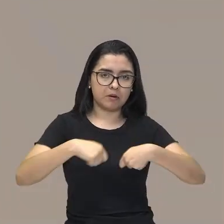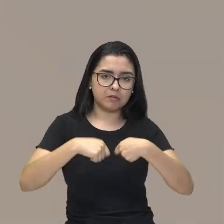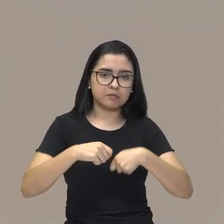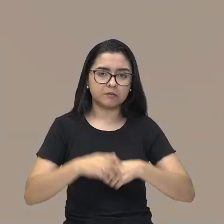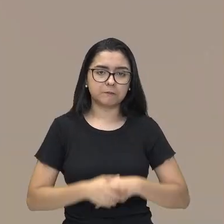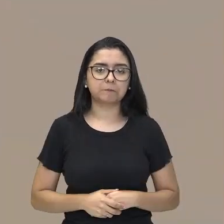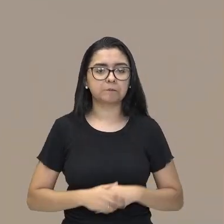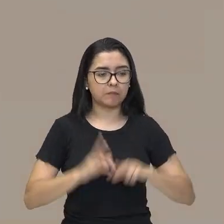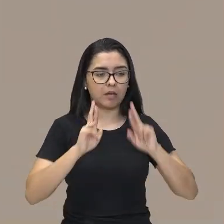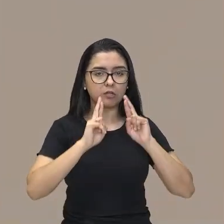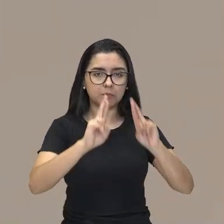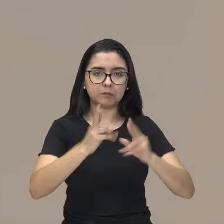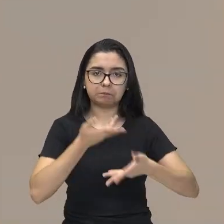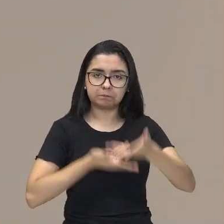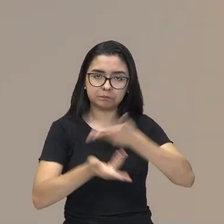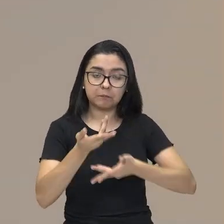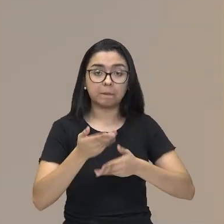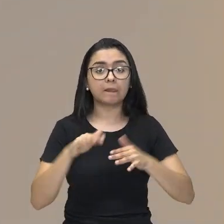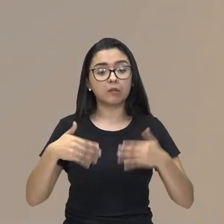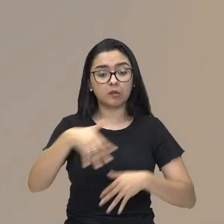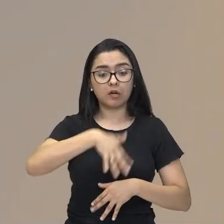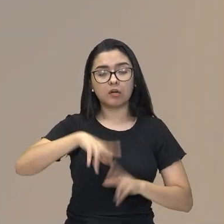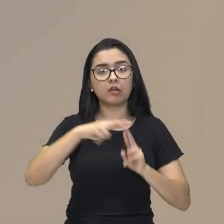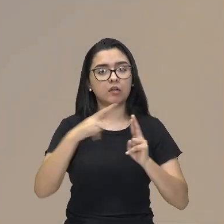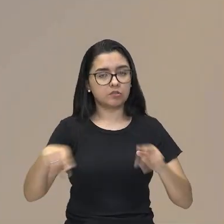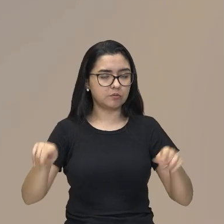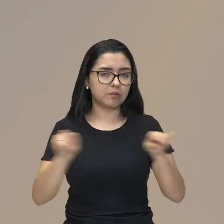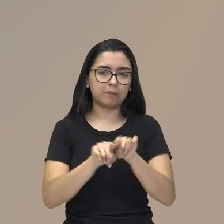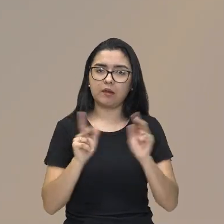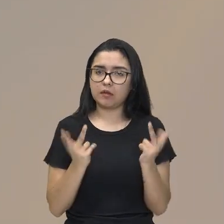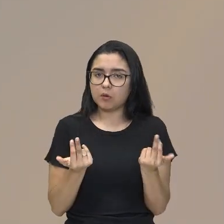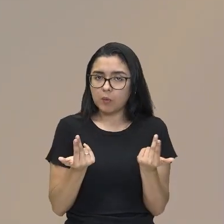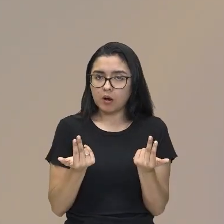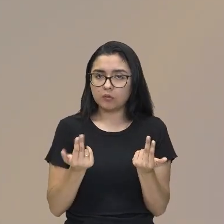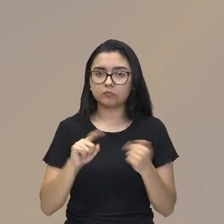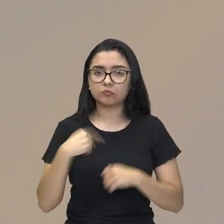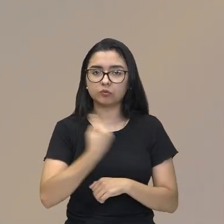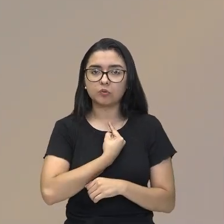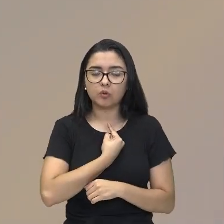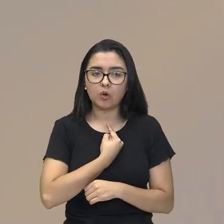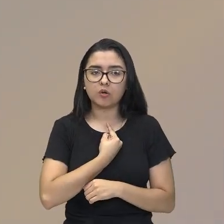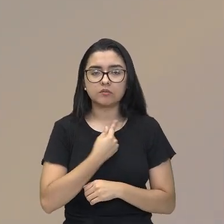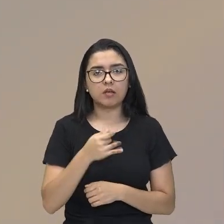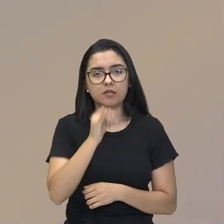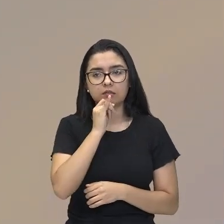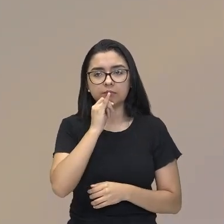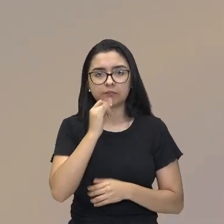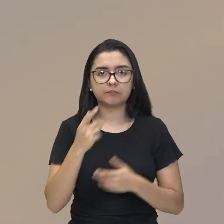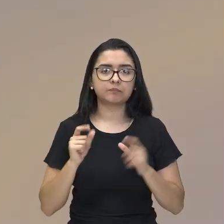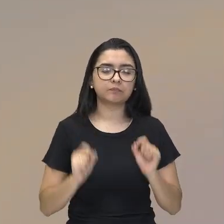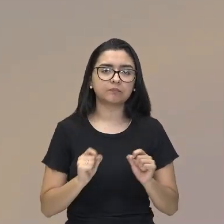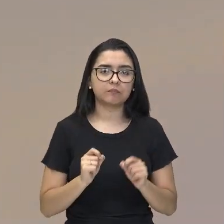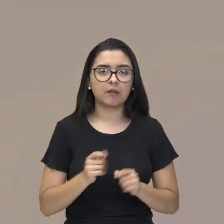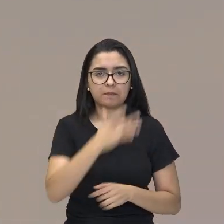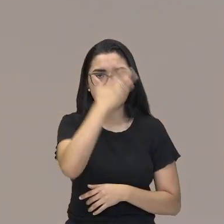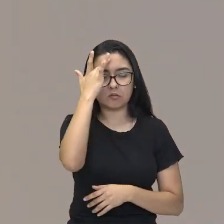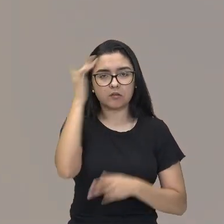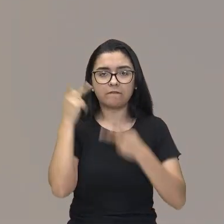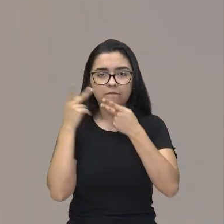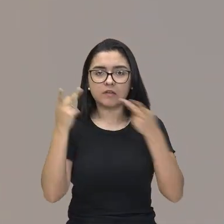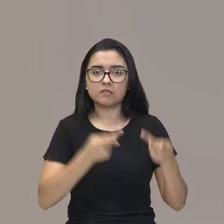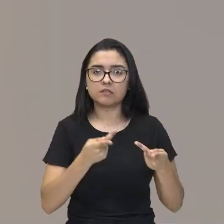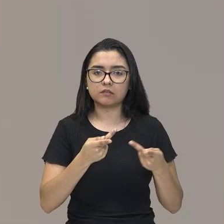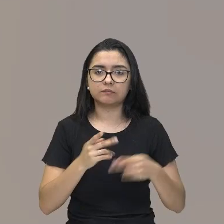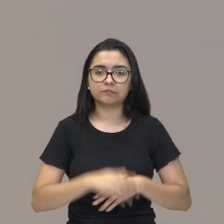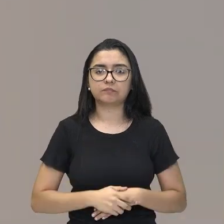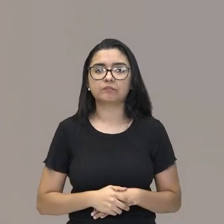pelo outro. Na religião também, quando nós acolhemos alguém, é alguém que nos visita, alguém que